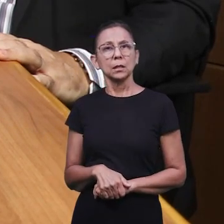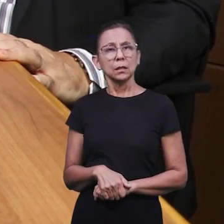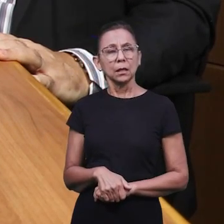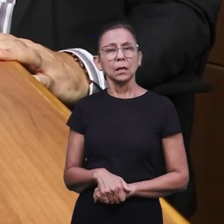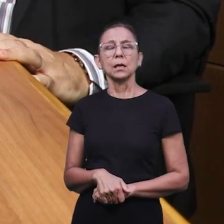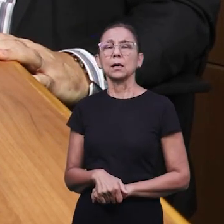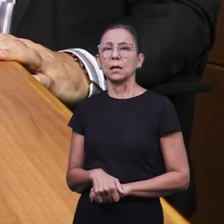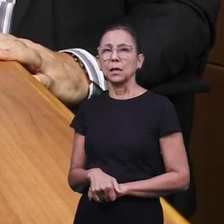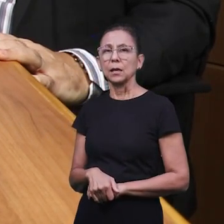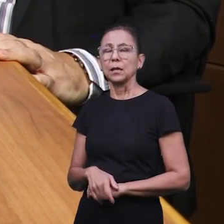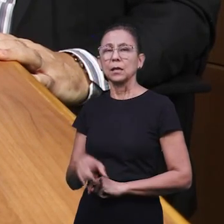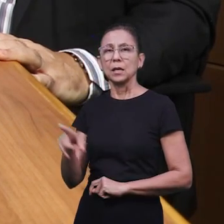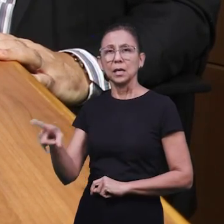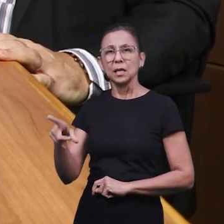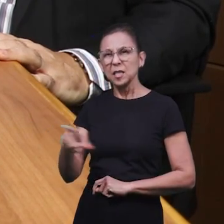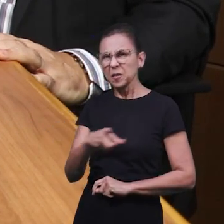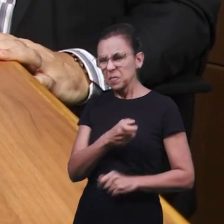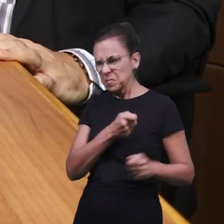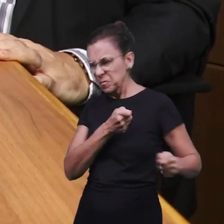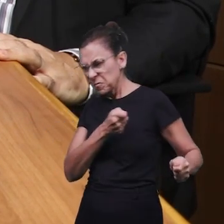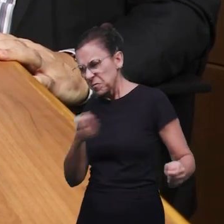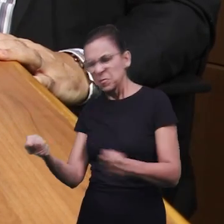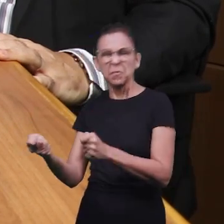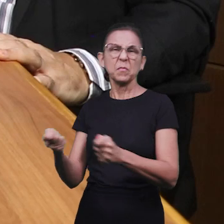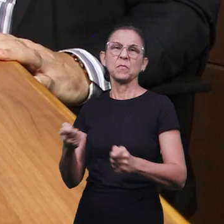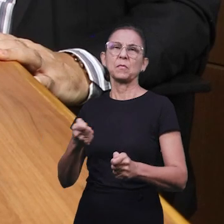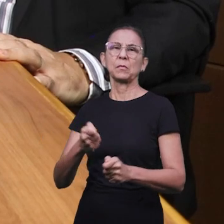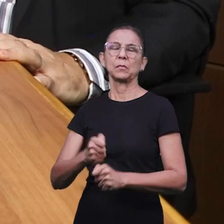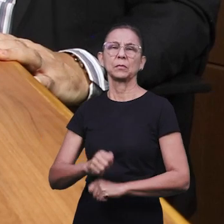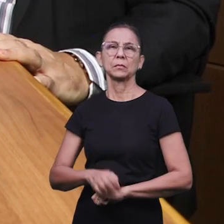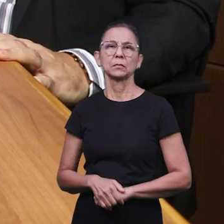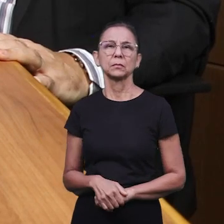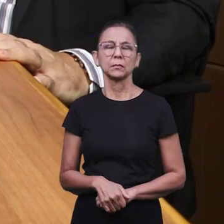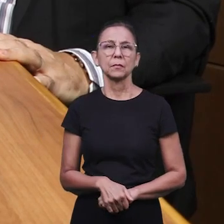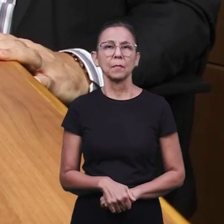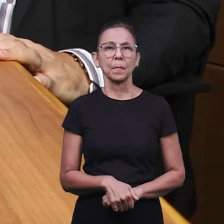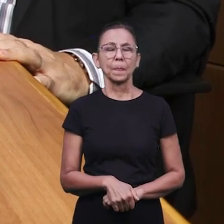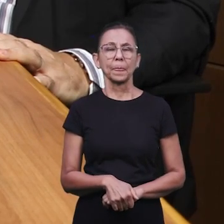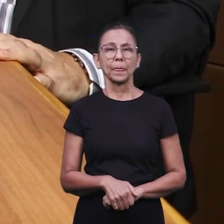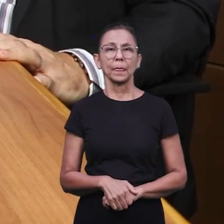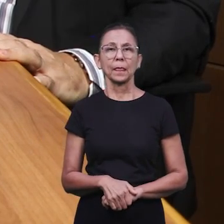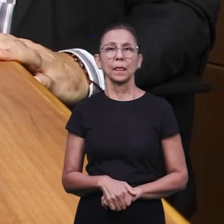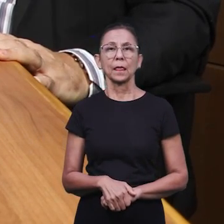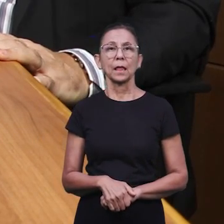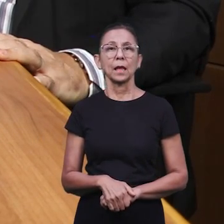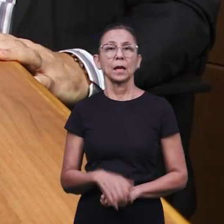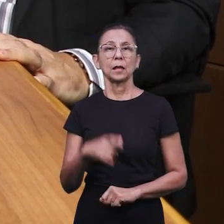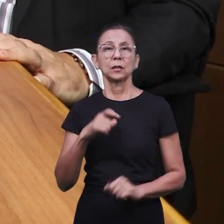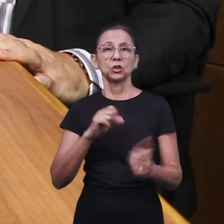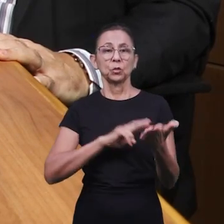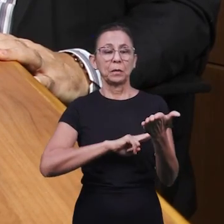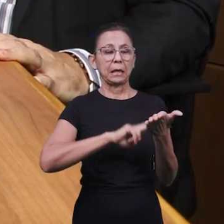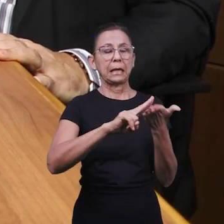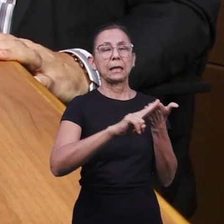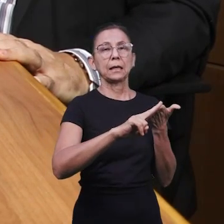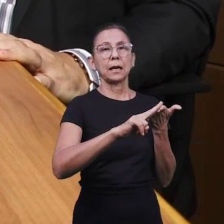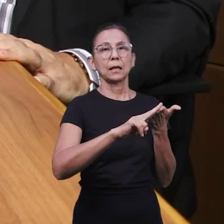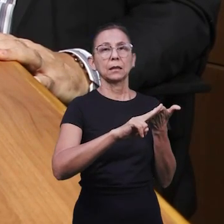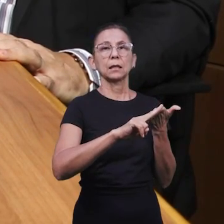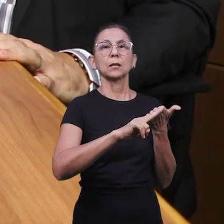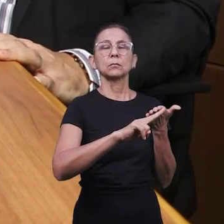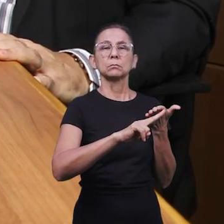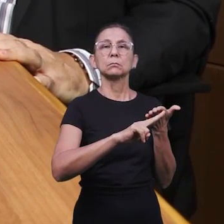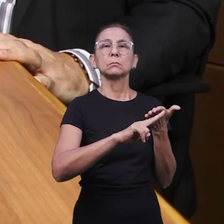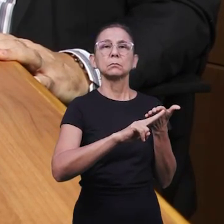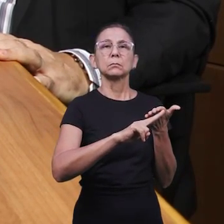que apedrejavam Estevão. Ele estava presente. Ele tinha carta branca